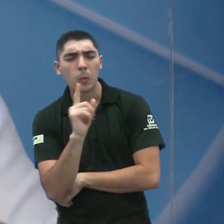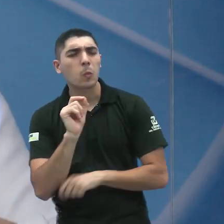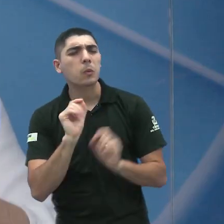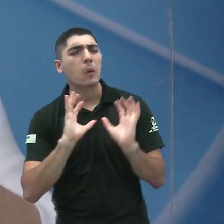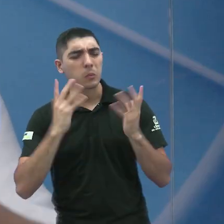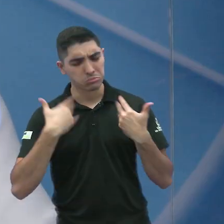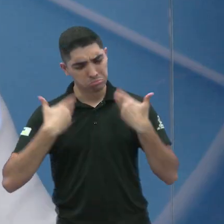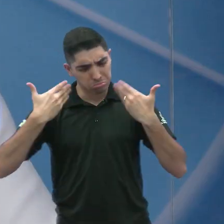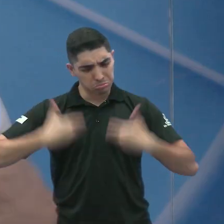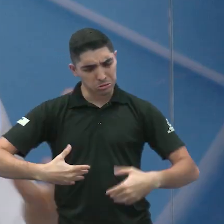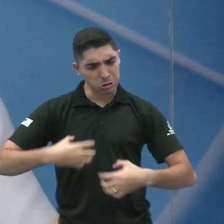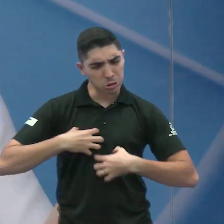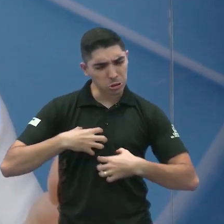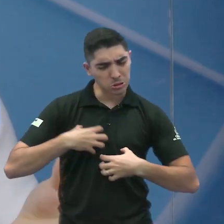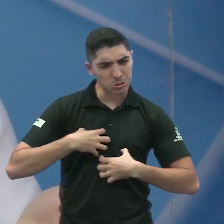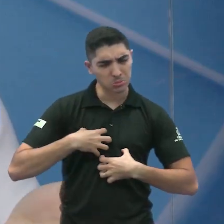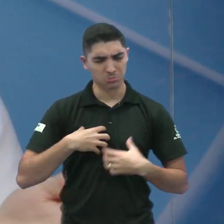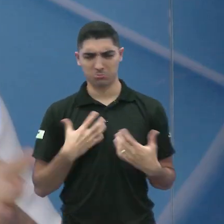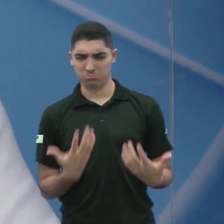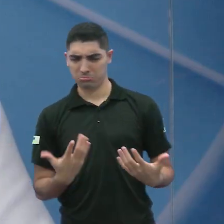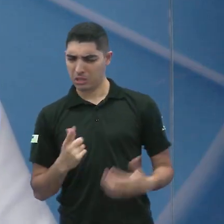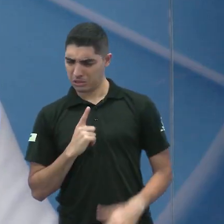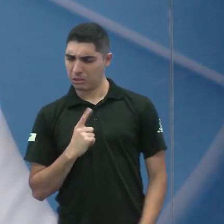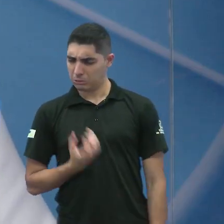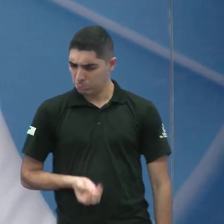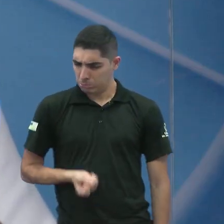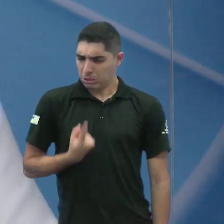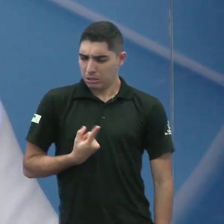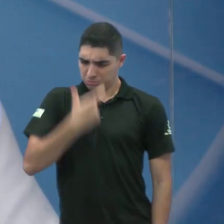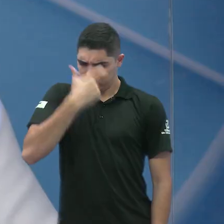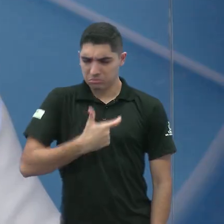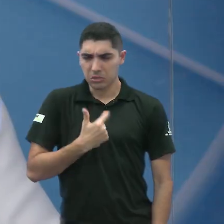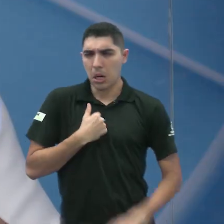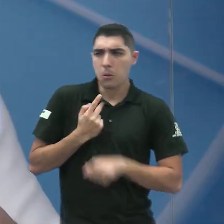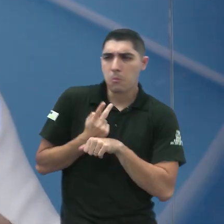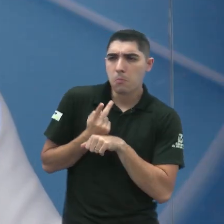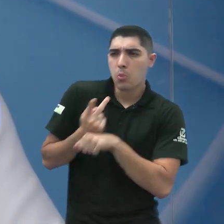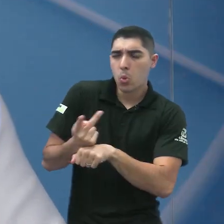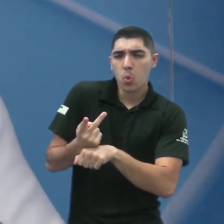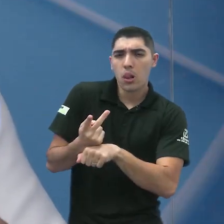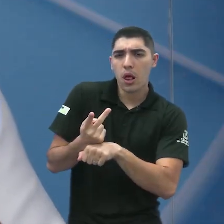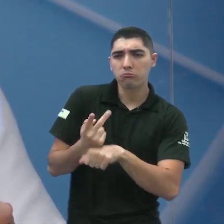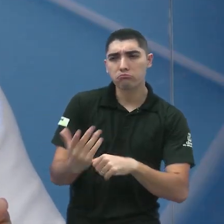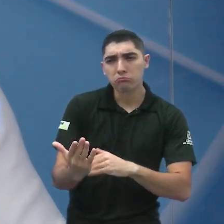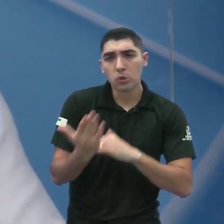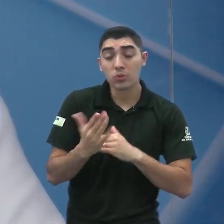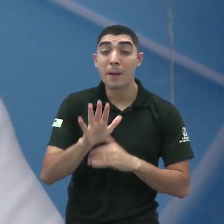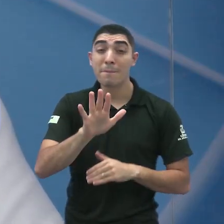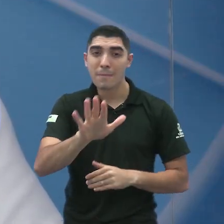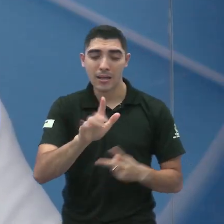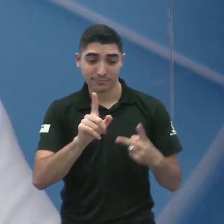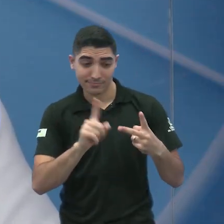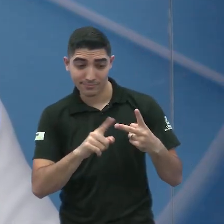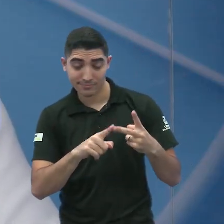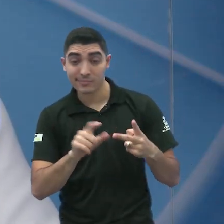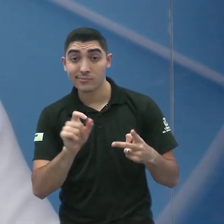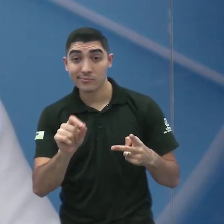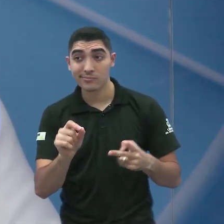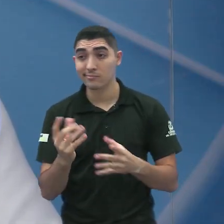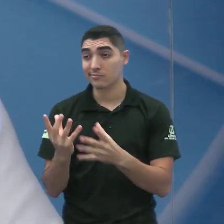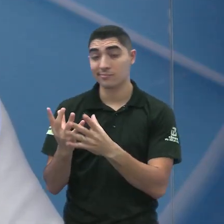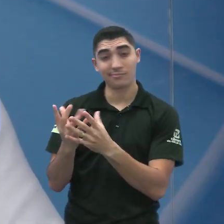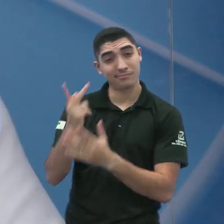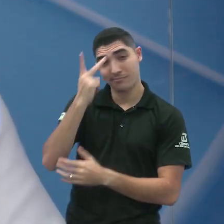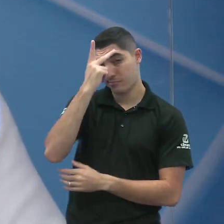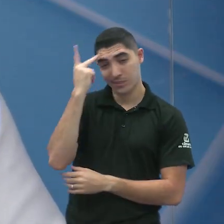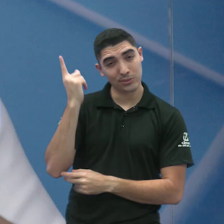ela mesma pode ver e falar, opa, alguma coisa está acontecendo, vou procurar ajuda. Mas acontece que a gente sabe que as pessoas geralmente não